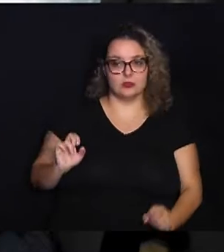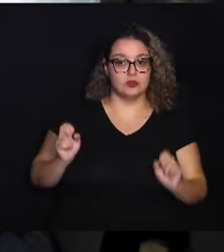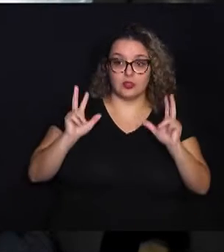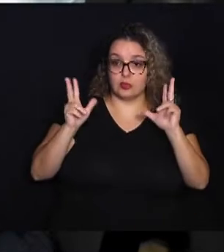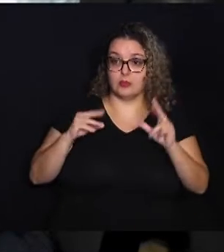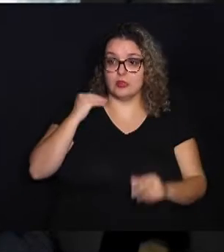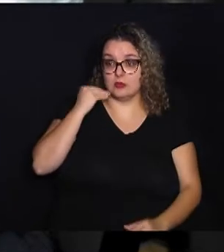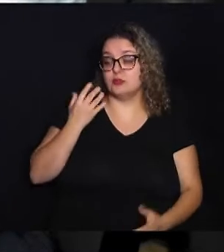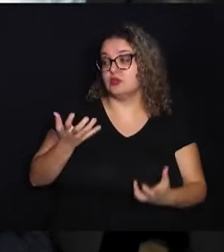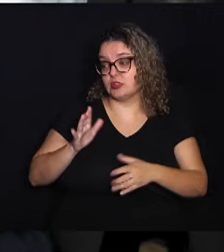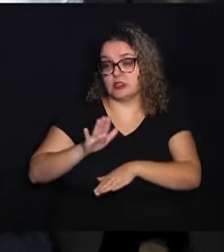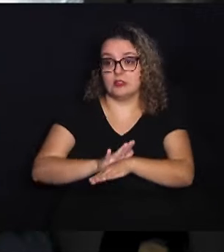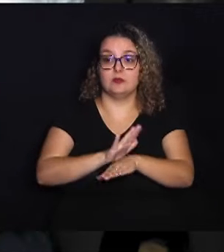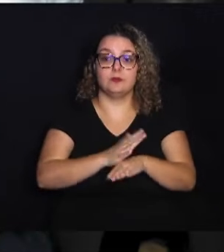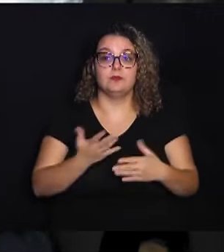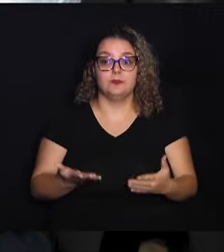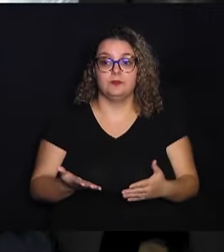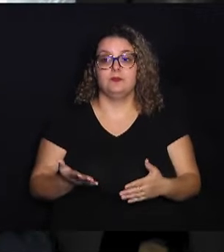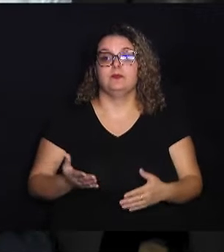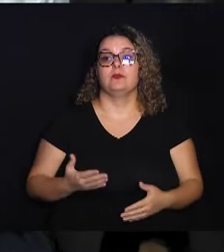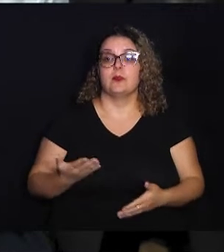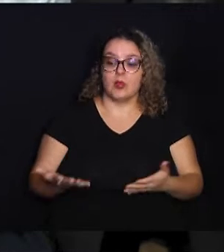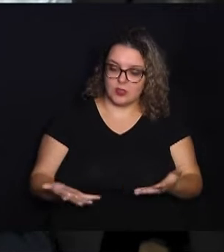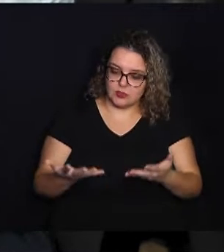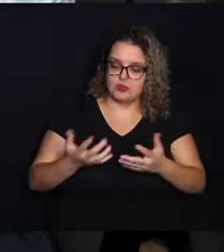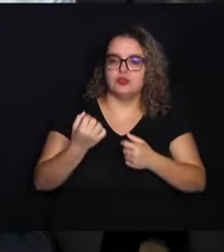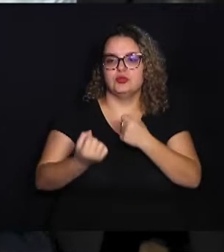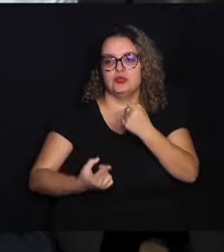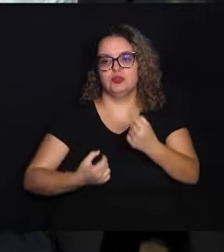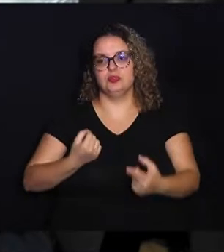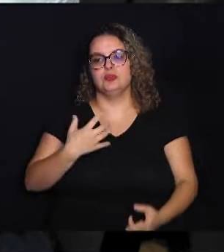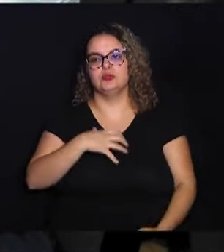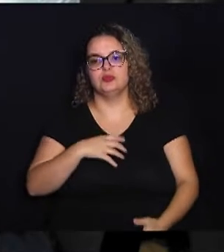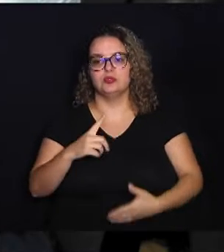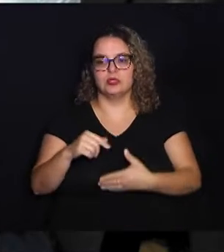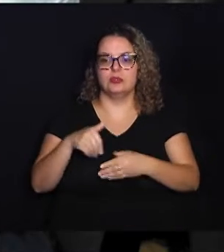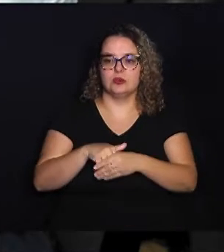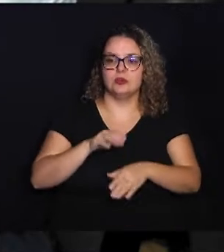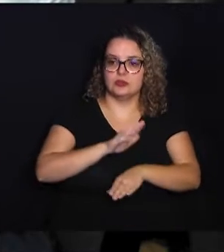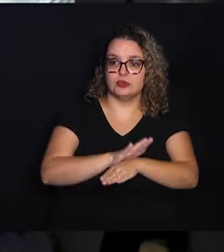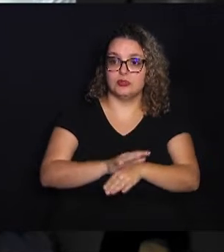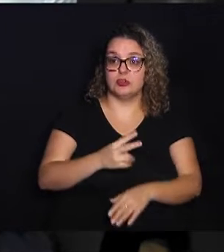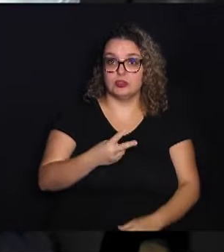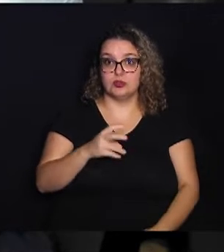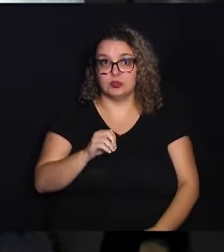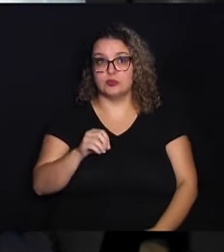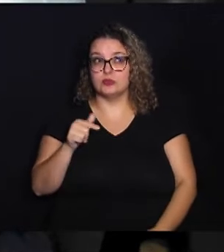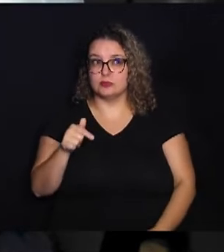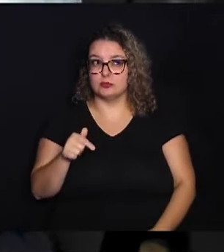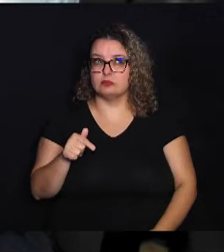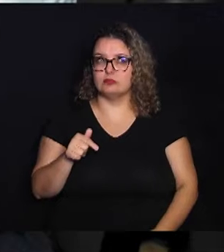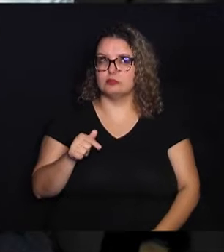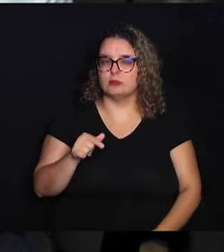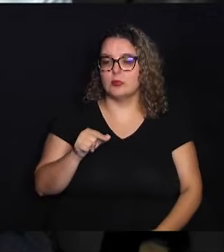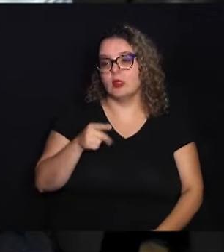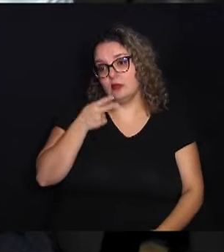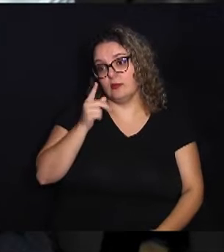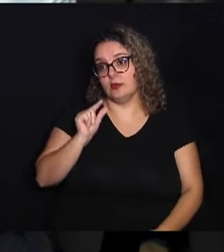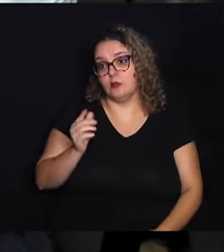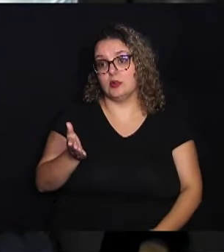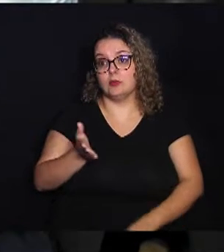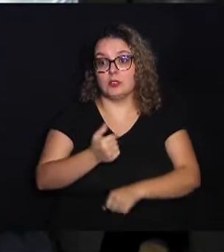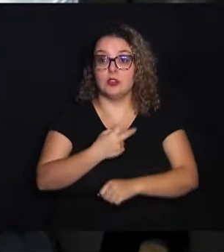sentido de querer ajudar, de querer contribuir de alguma forma na eleição. Em 2007, na verdade, eu até antecipo um pouquinho,